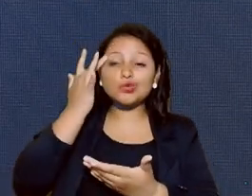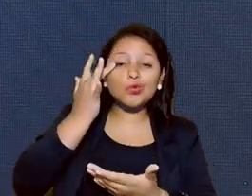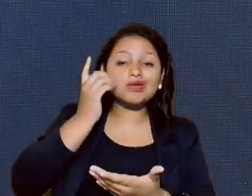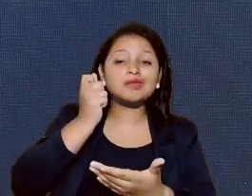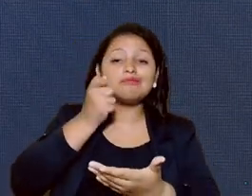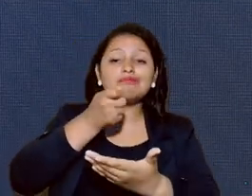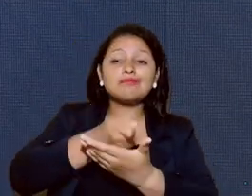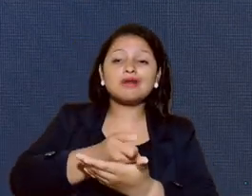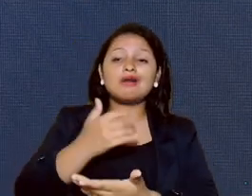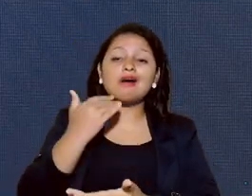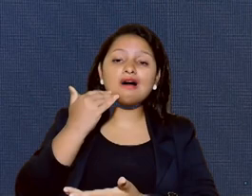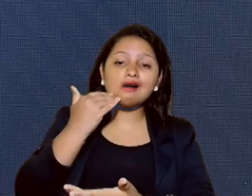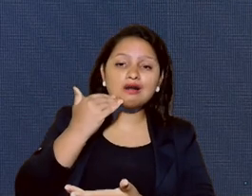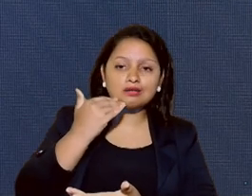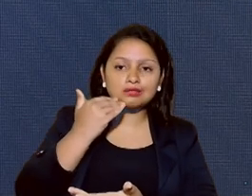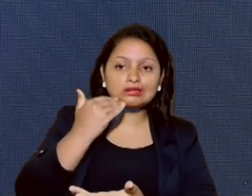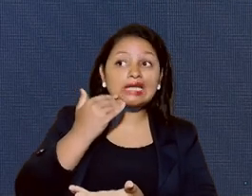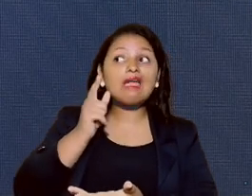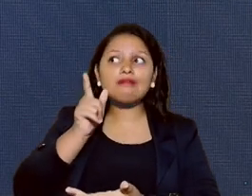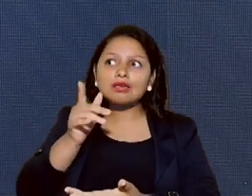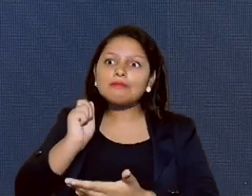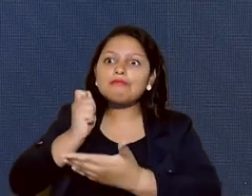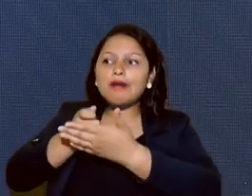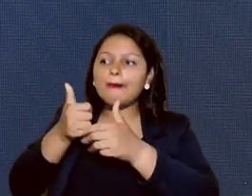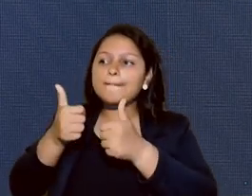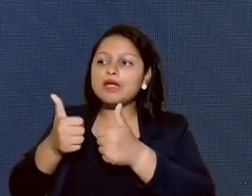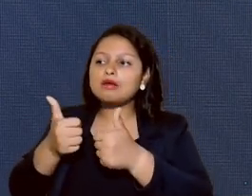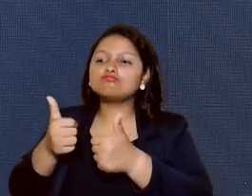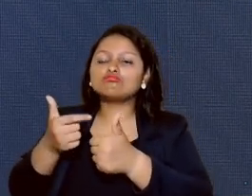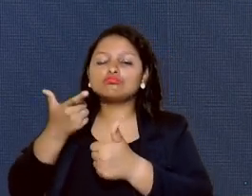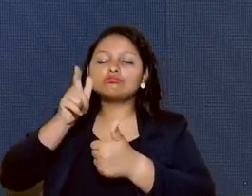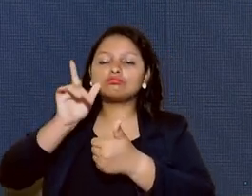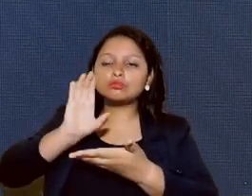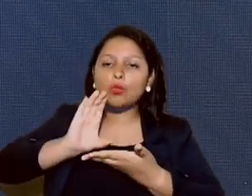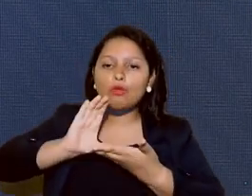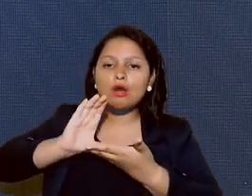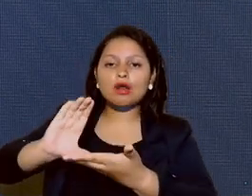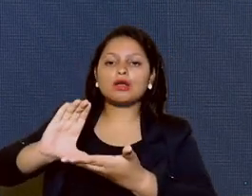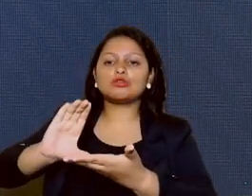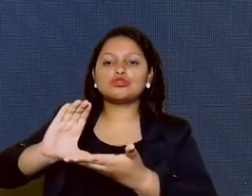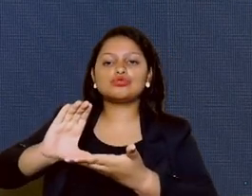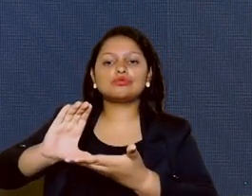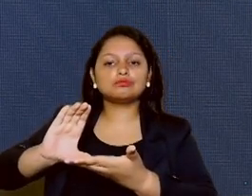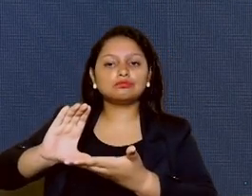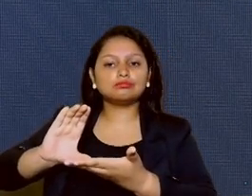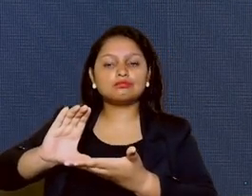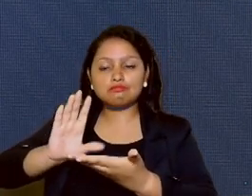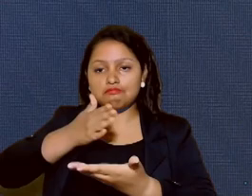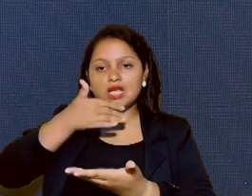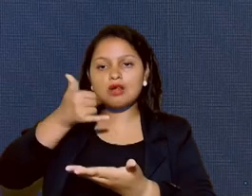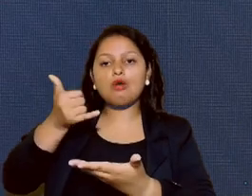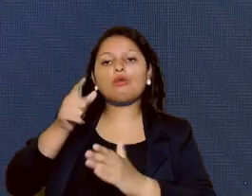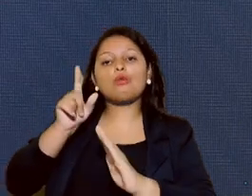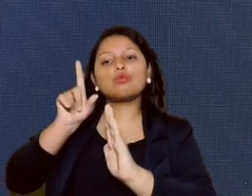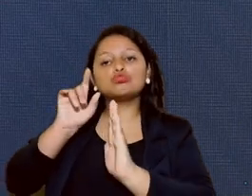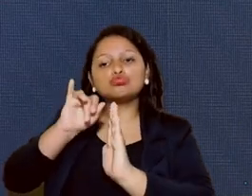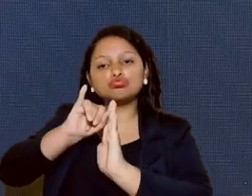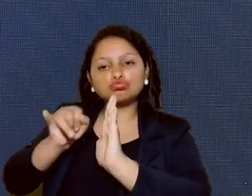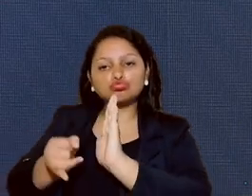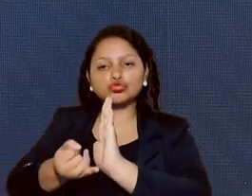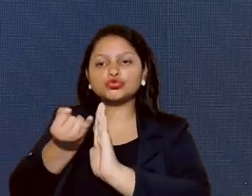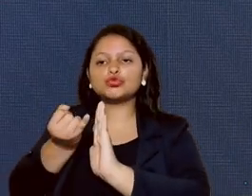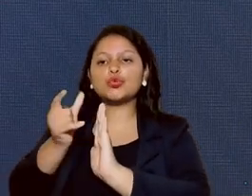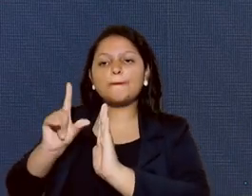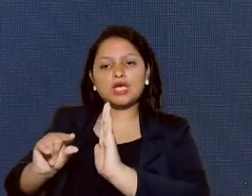o crédito dar um crédito melhor um crédito mais alongado um crédito talvez com menos garantias uma companhia que tem um perfil de pagamento